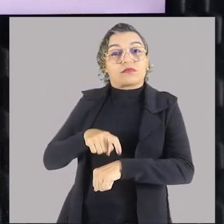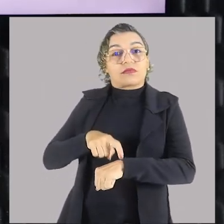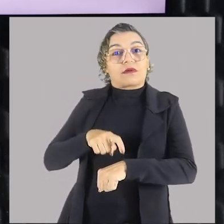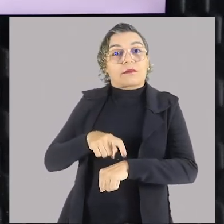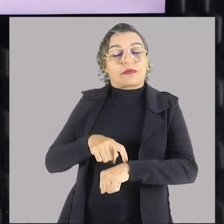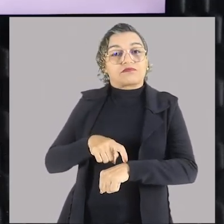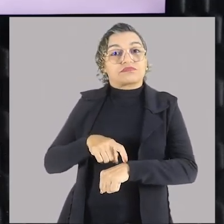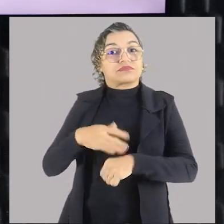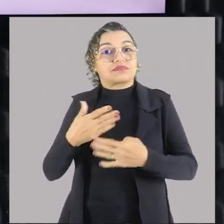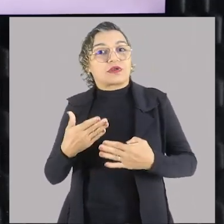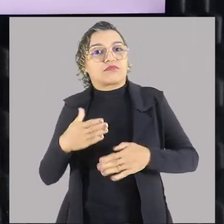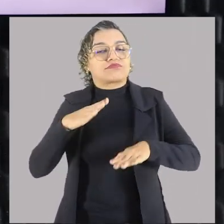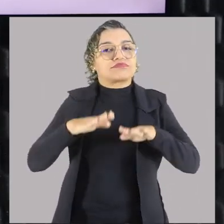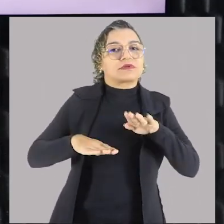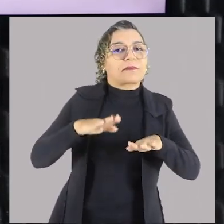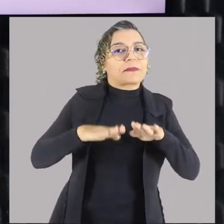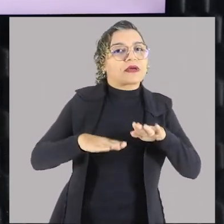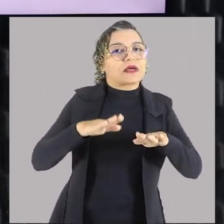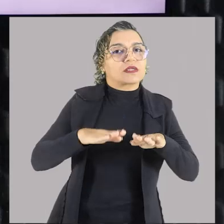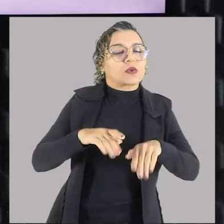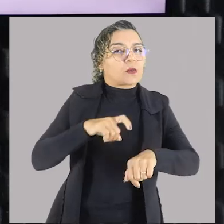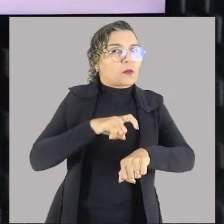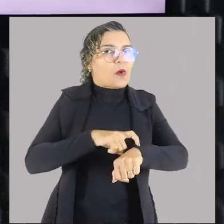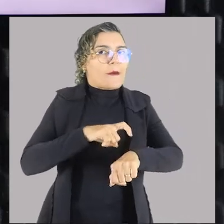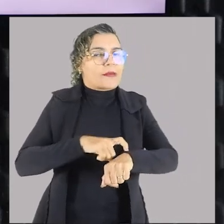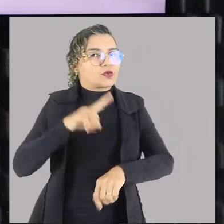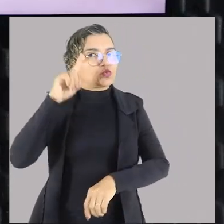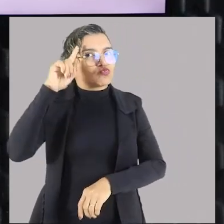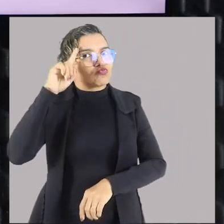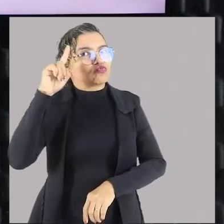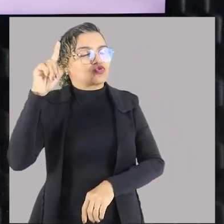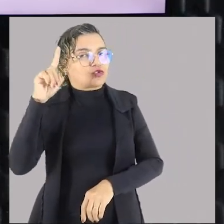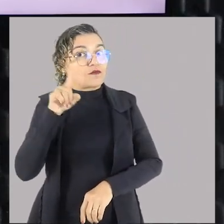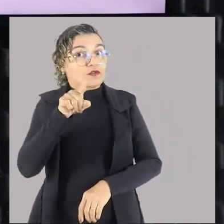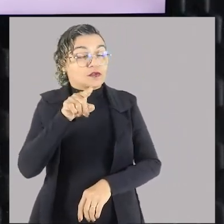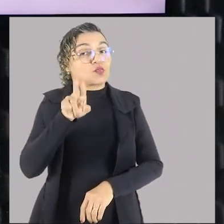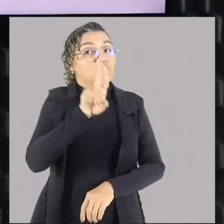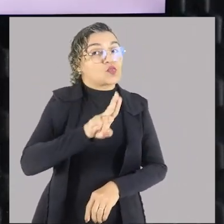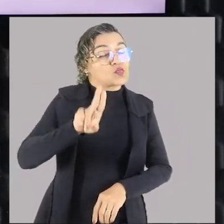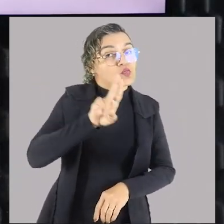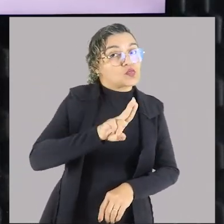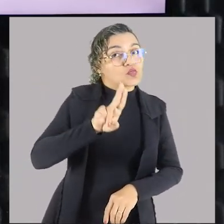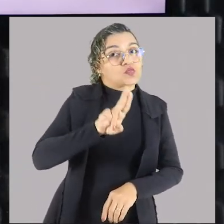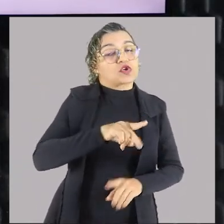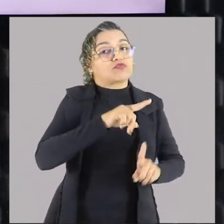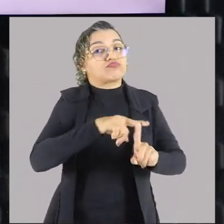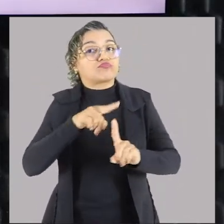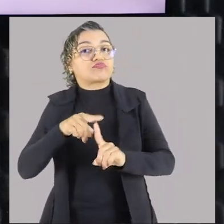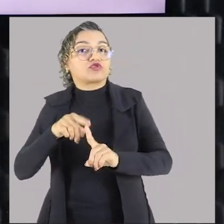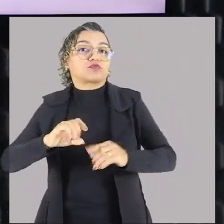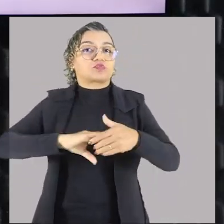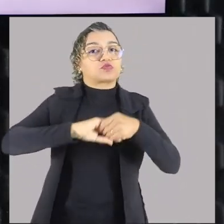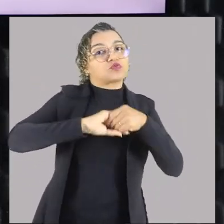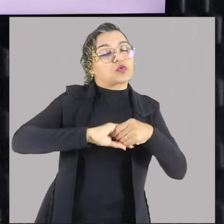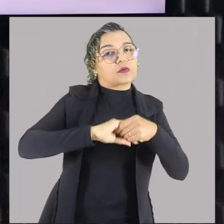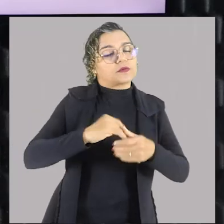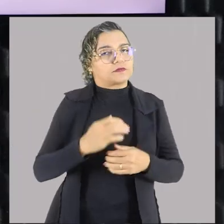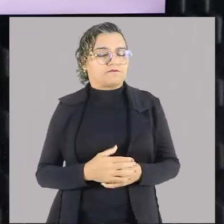Então, dependendo do horário do dia, você usa determinados cumprimentos. Circumstance, que tipo